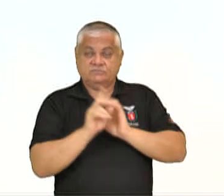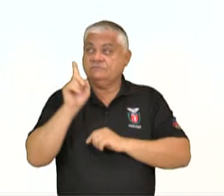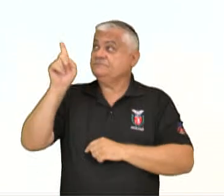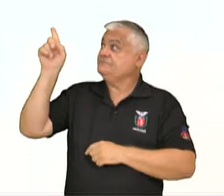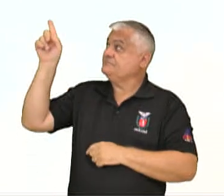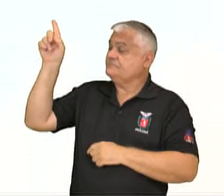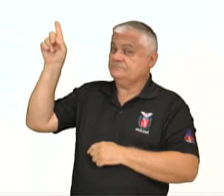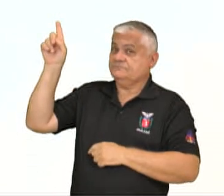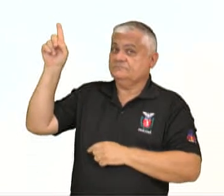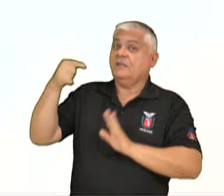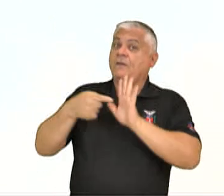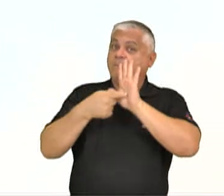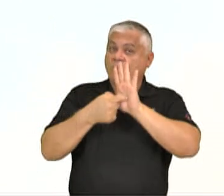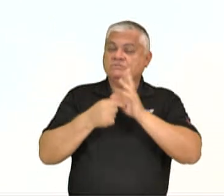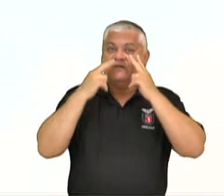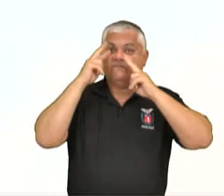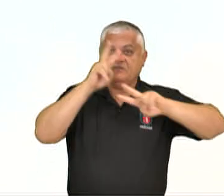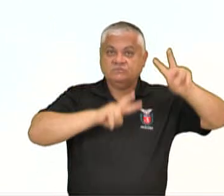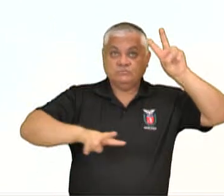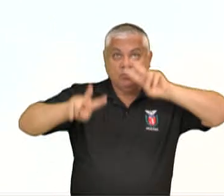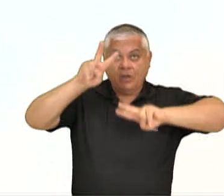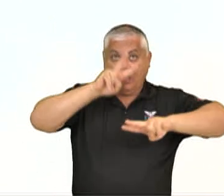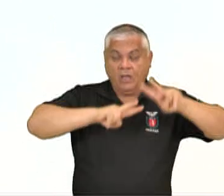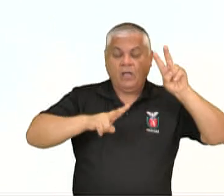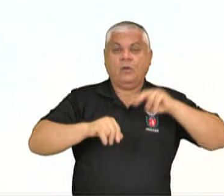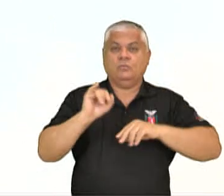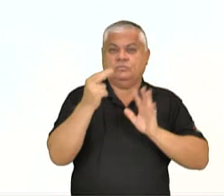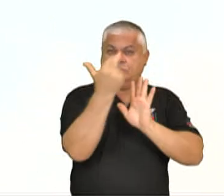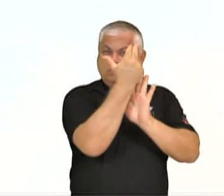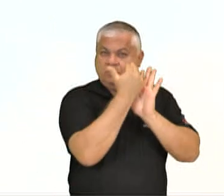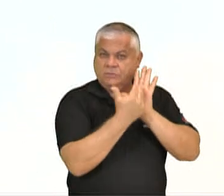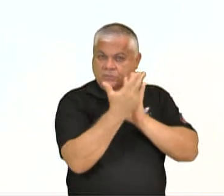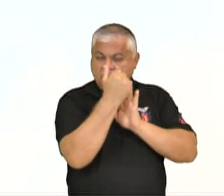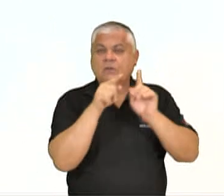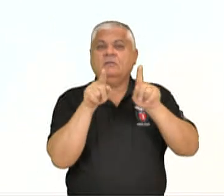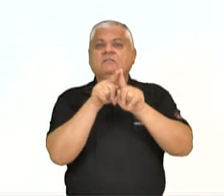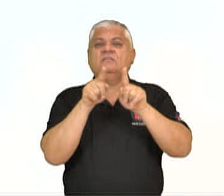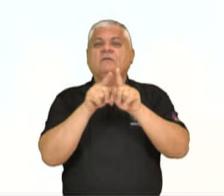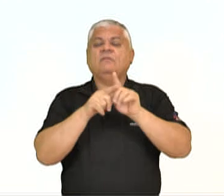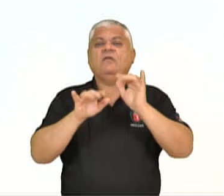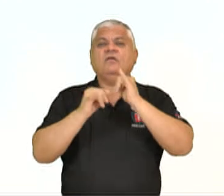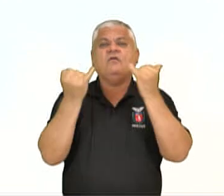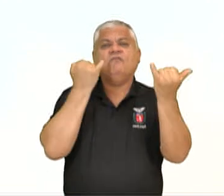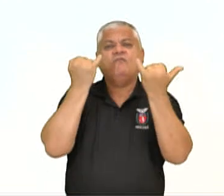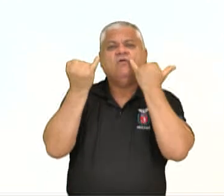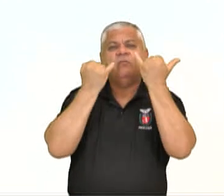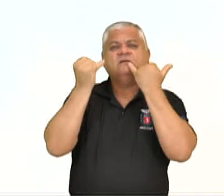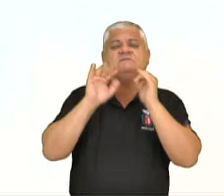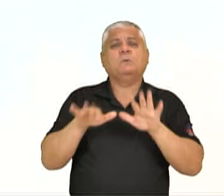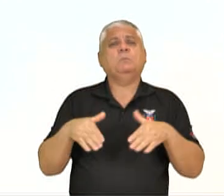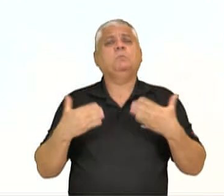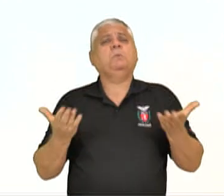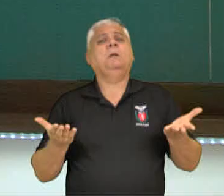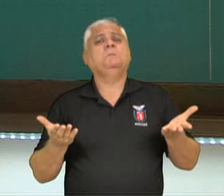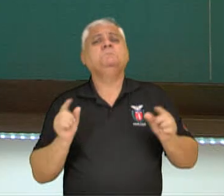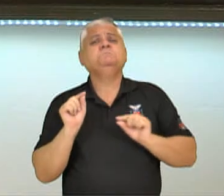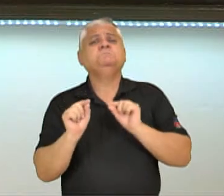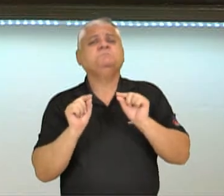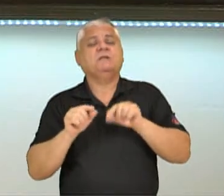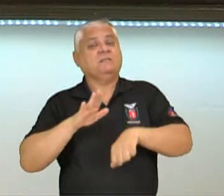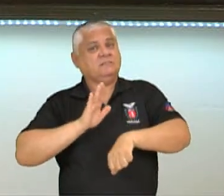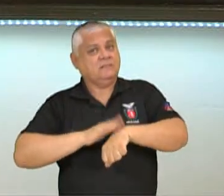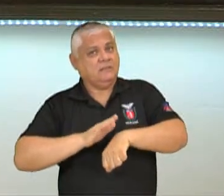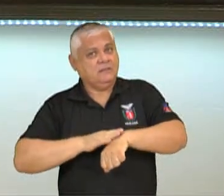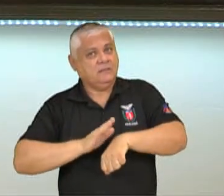mistura representação visual e dados. Que informações podemos localizar nesse texto? Então, vocês vão ter um tempo